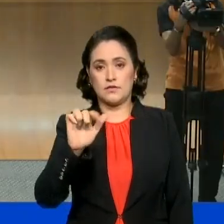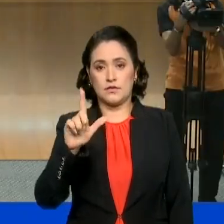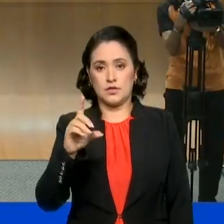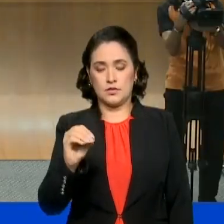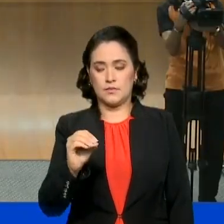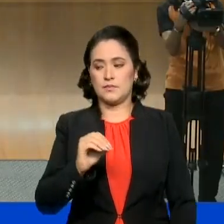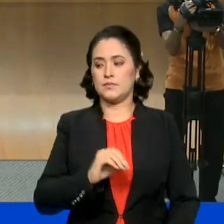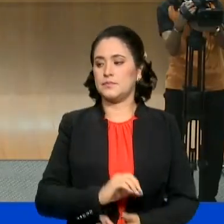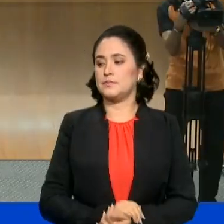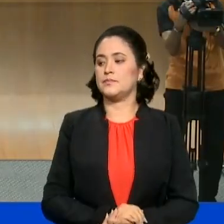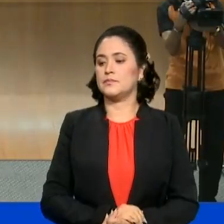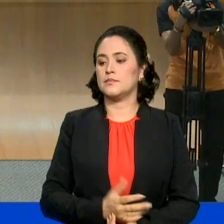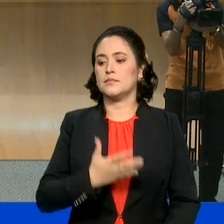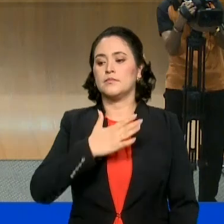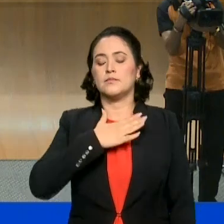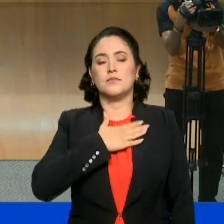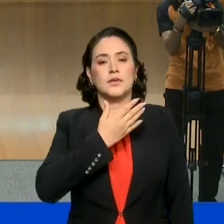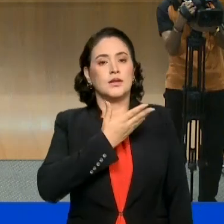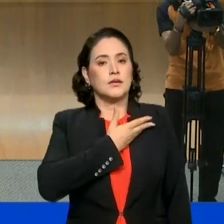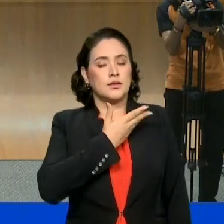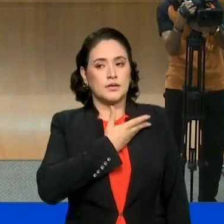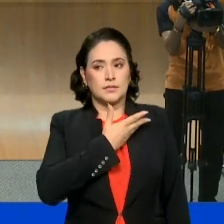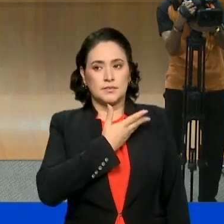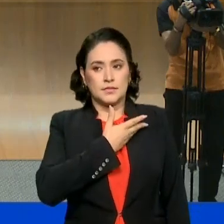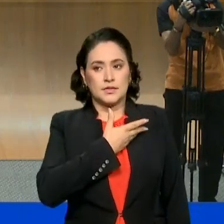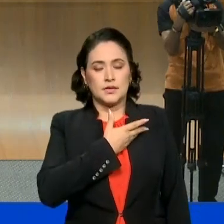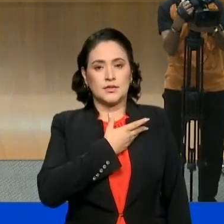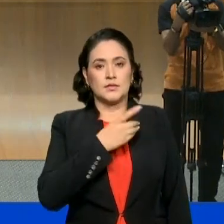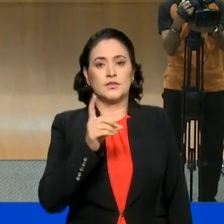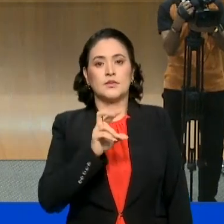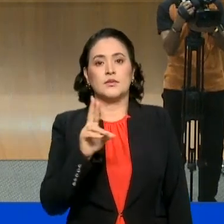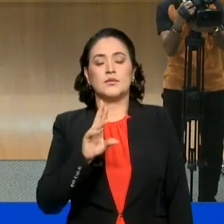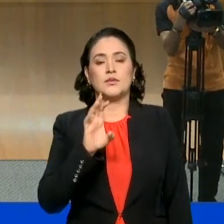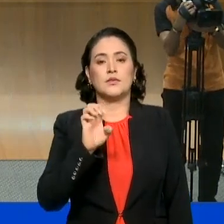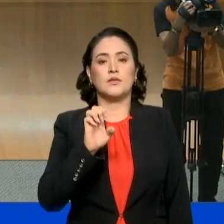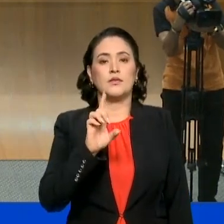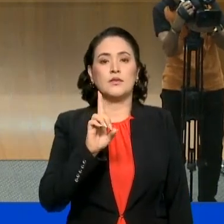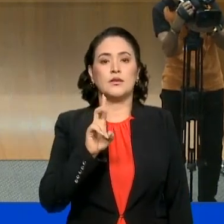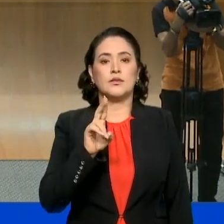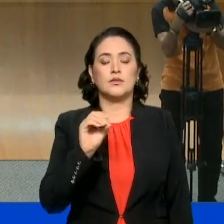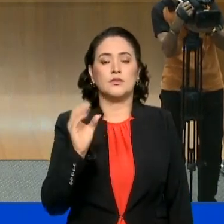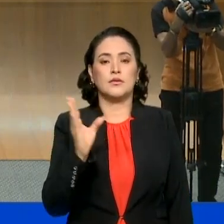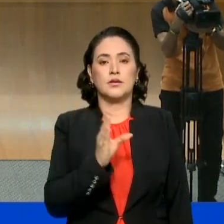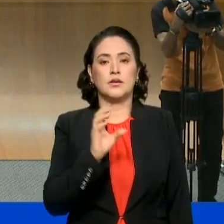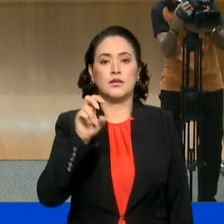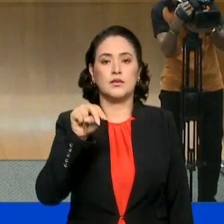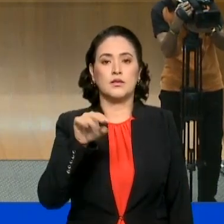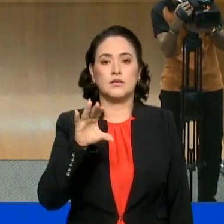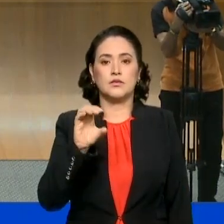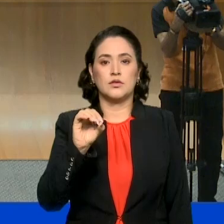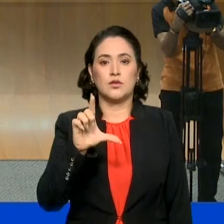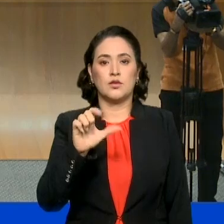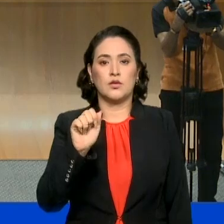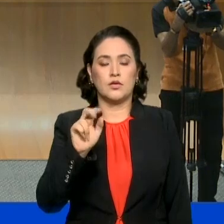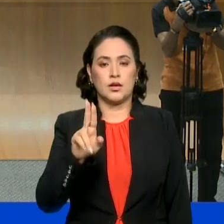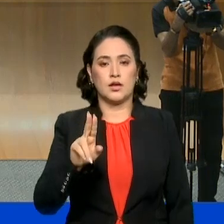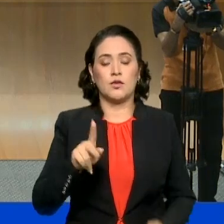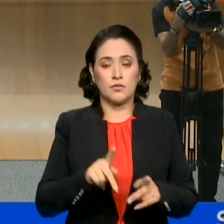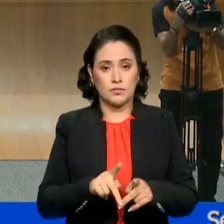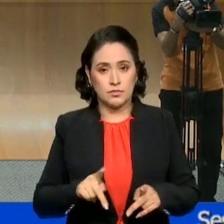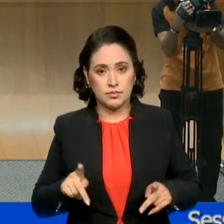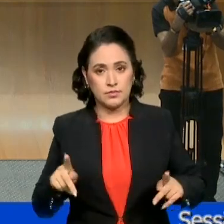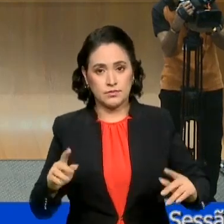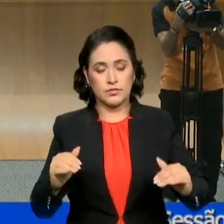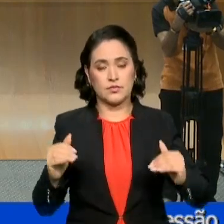Meu querido amigo, senhor doutor Eduardo Nicolau, procurador de justiça, nesse ato